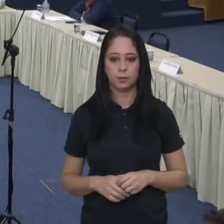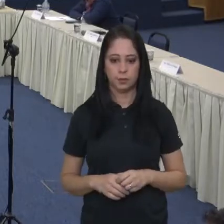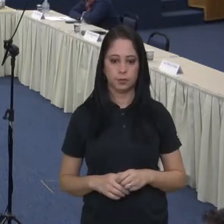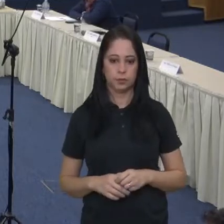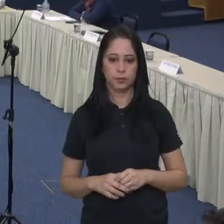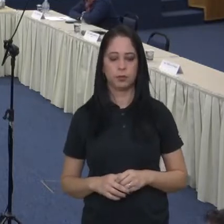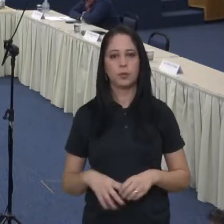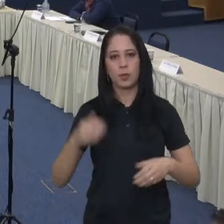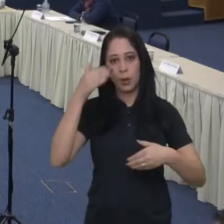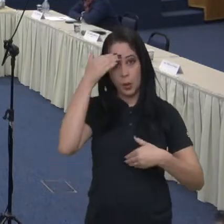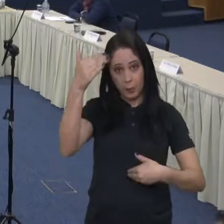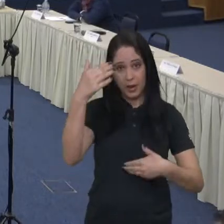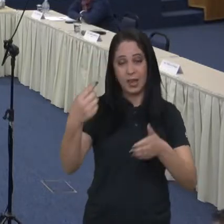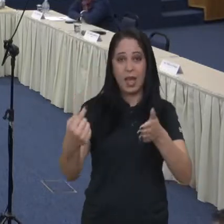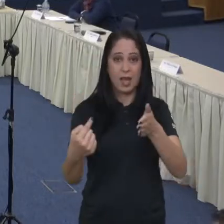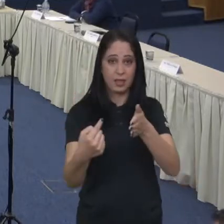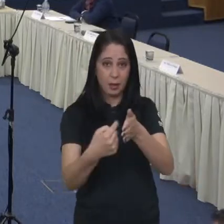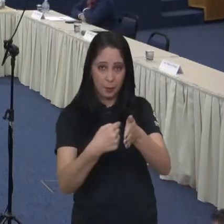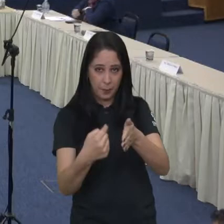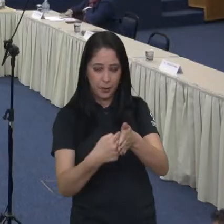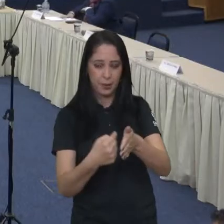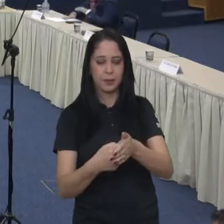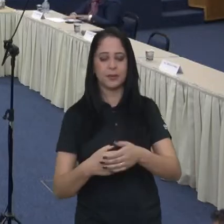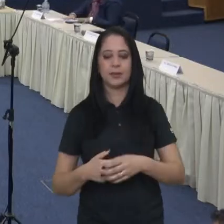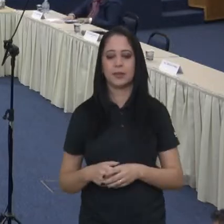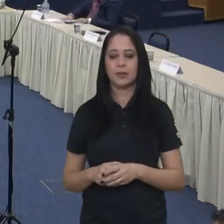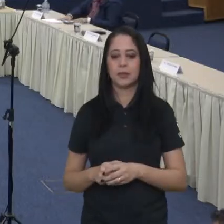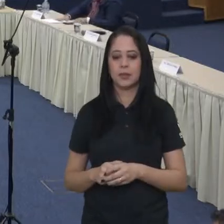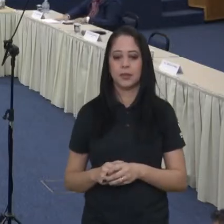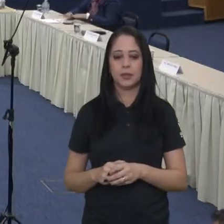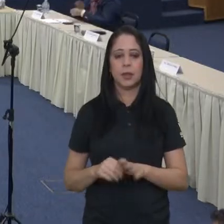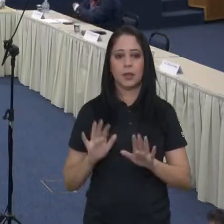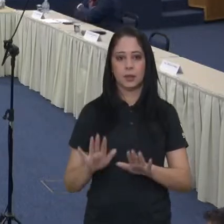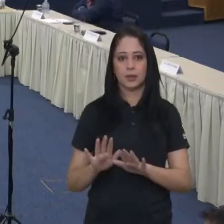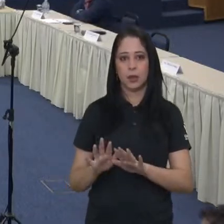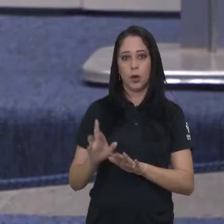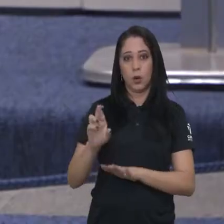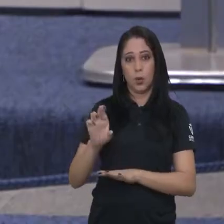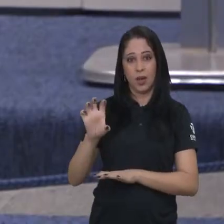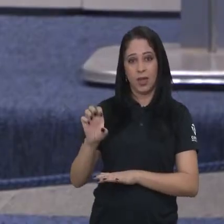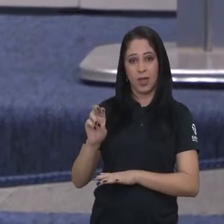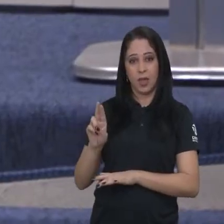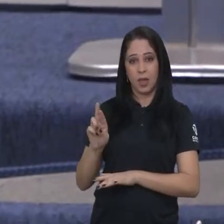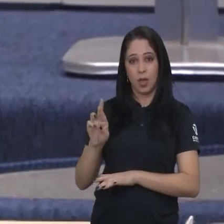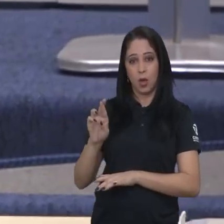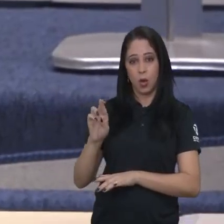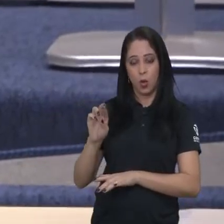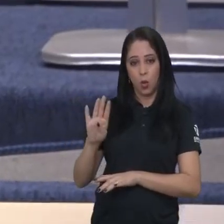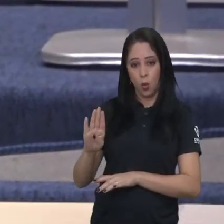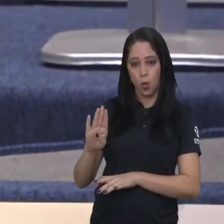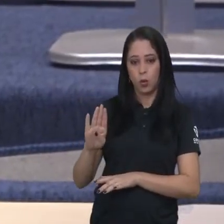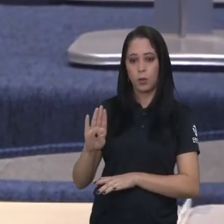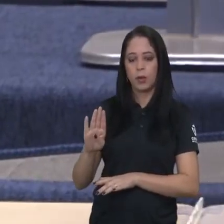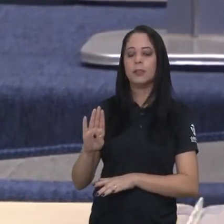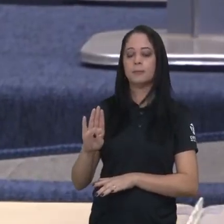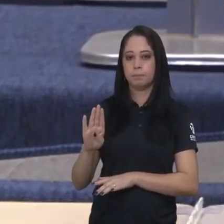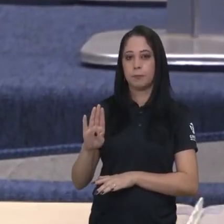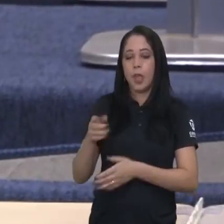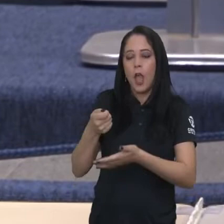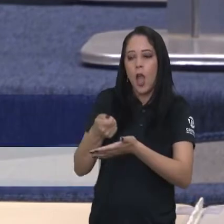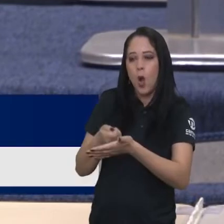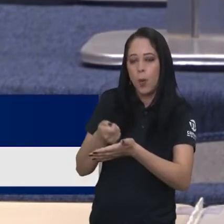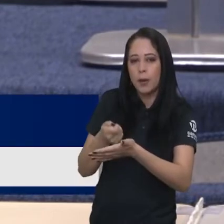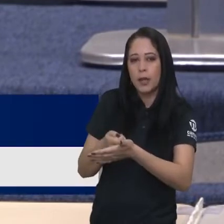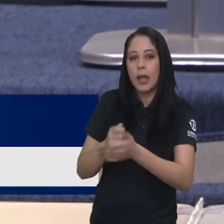Bom, obrigado pela pergunta, vereadora. O REU UBS, ele tem aplicabilidade obrigatória